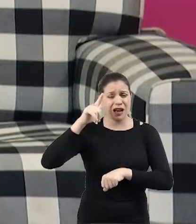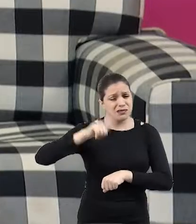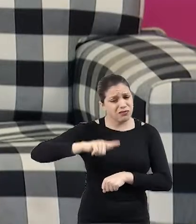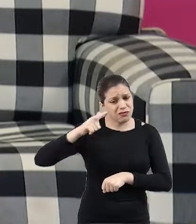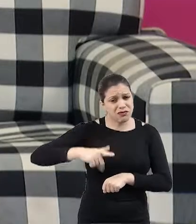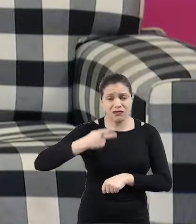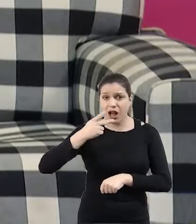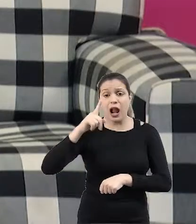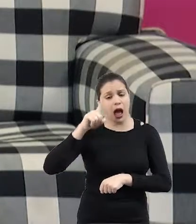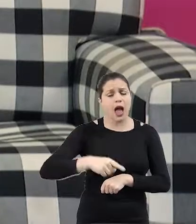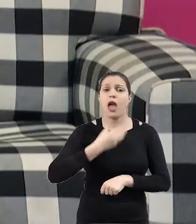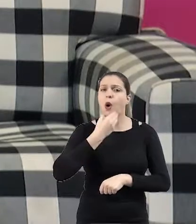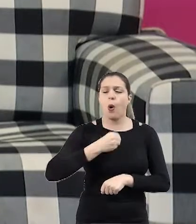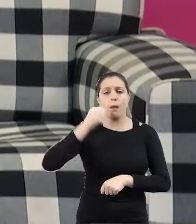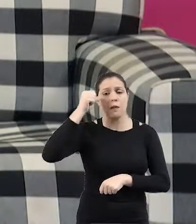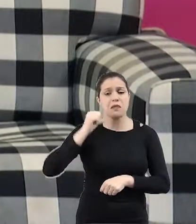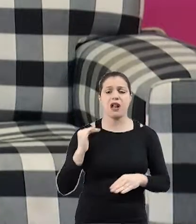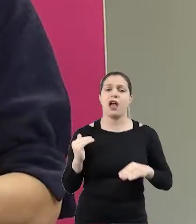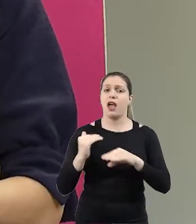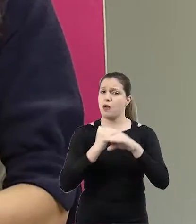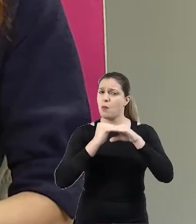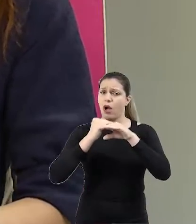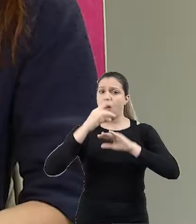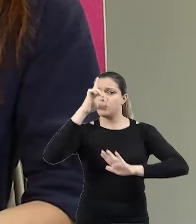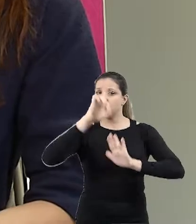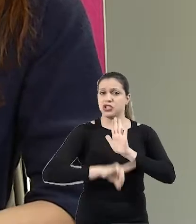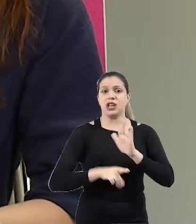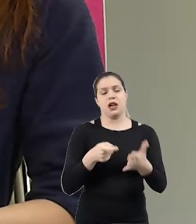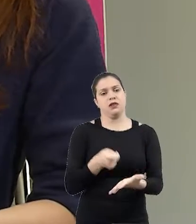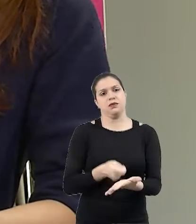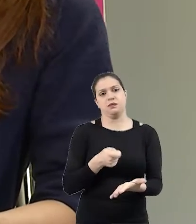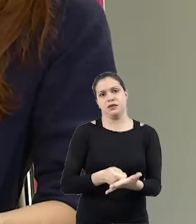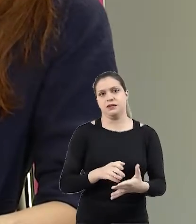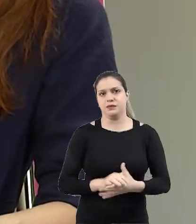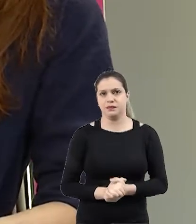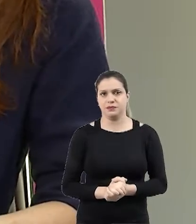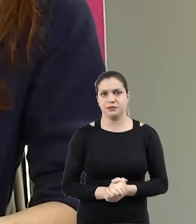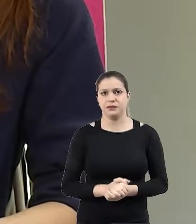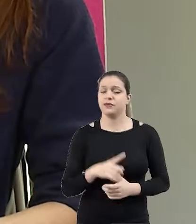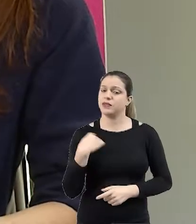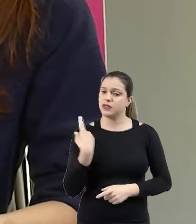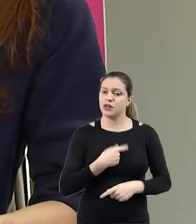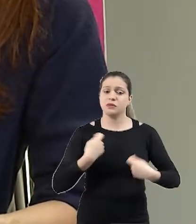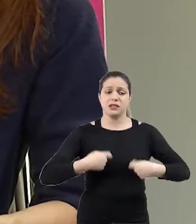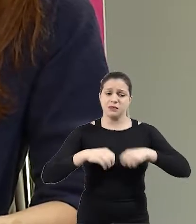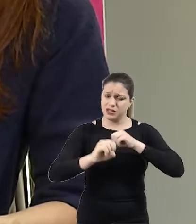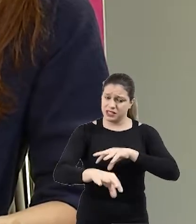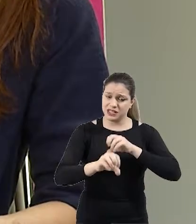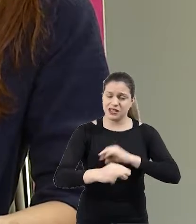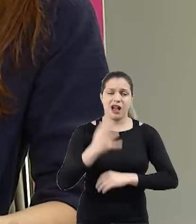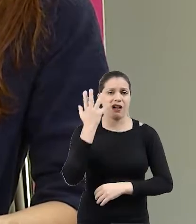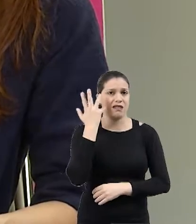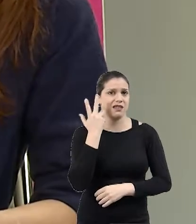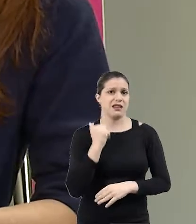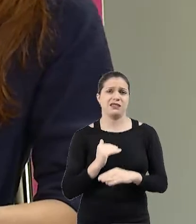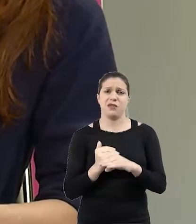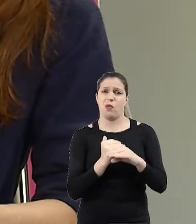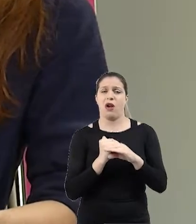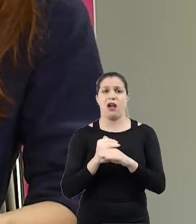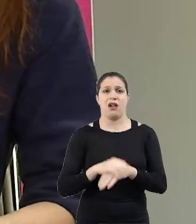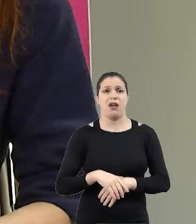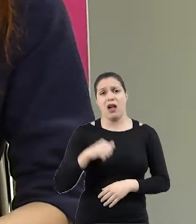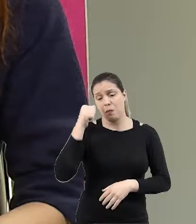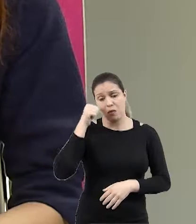e mulheres são iguais perante a lei em direitos e obrigações. Nós temos que educar nossas crianças pela igualdade, né? A mulher